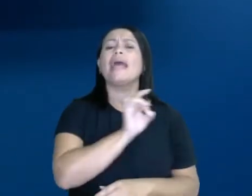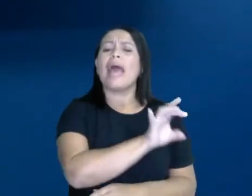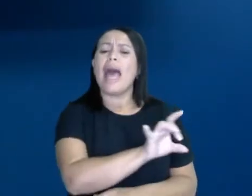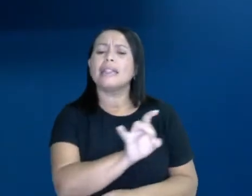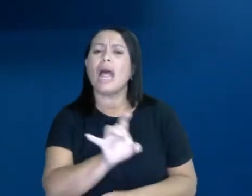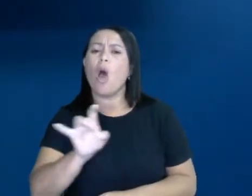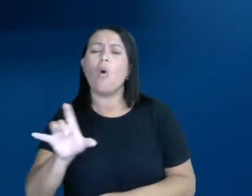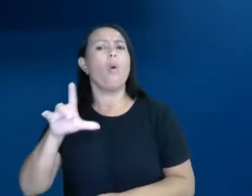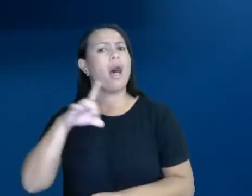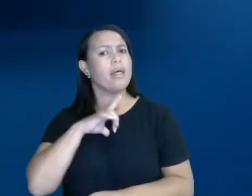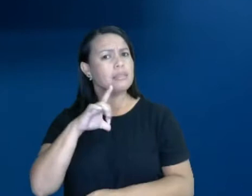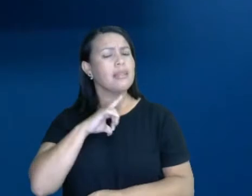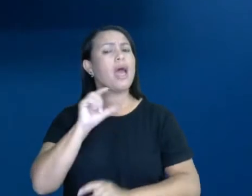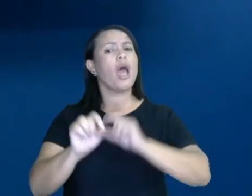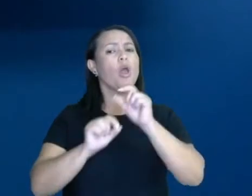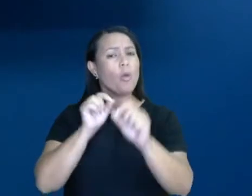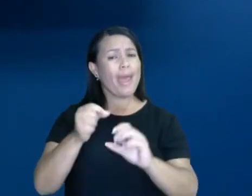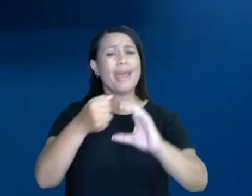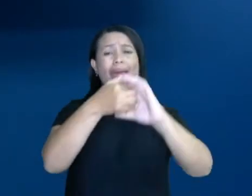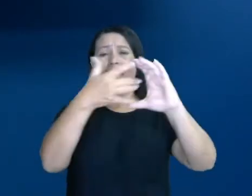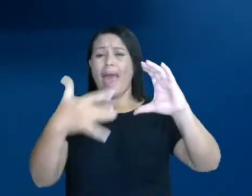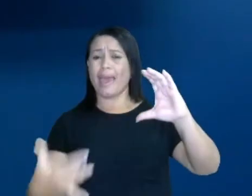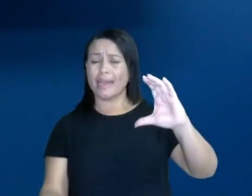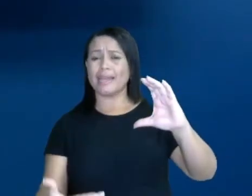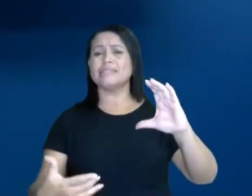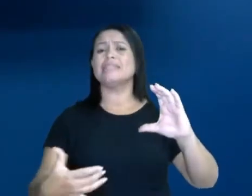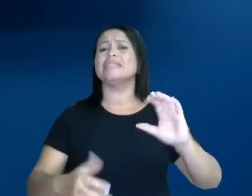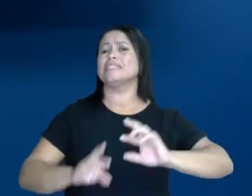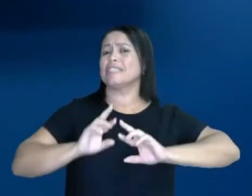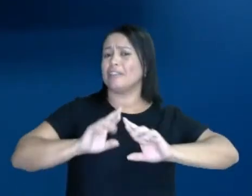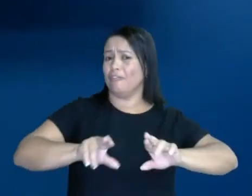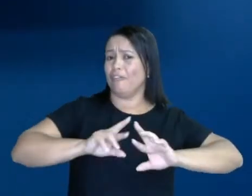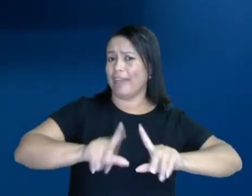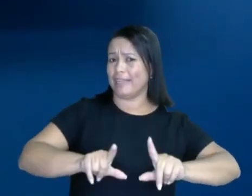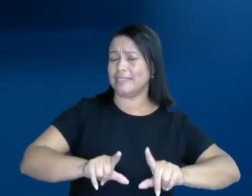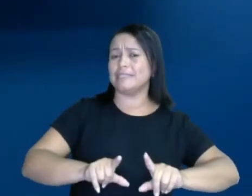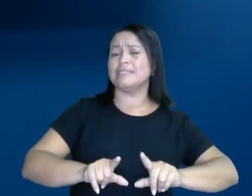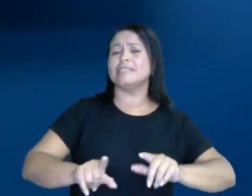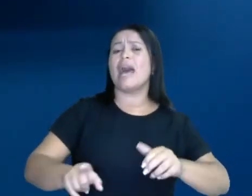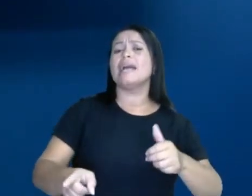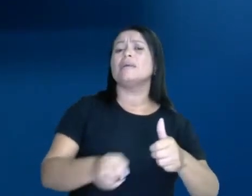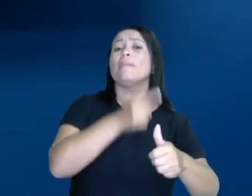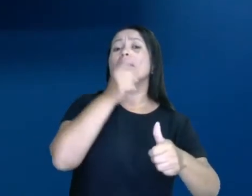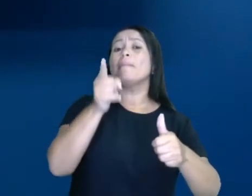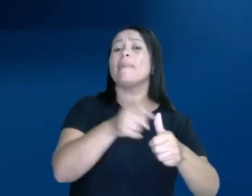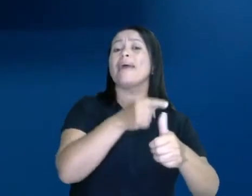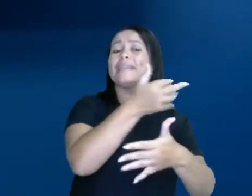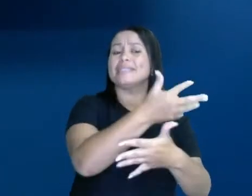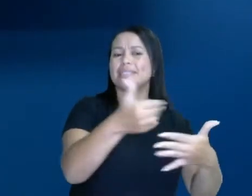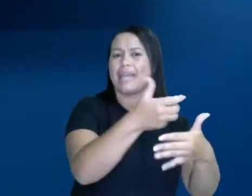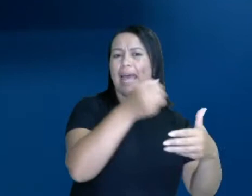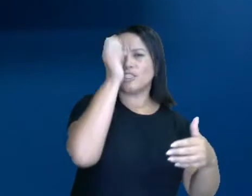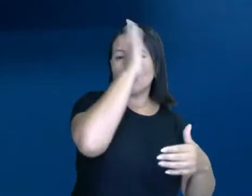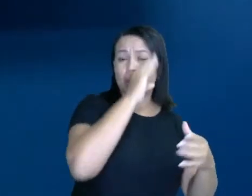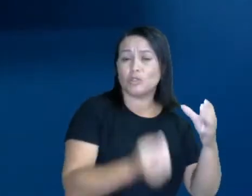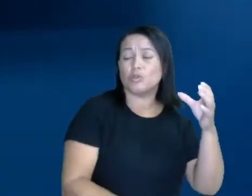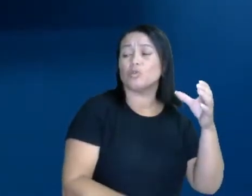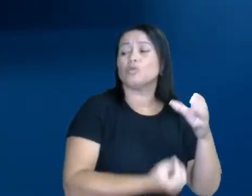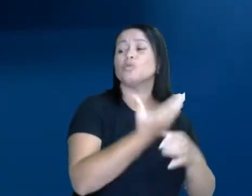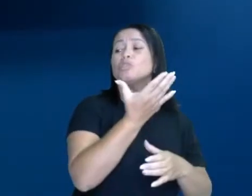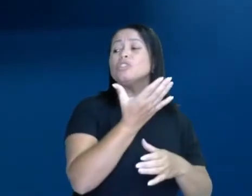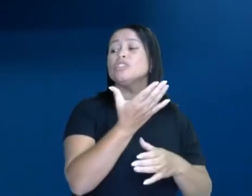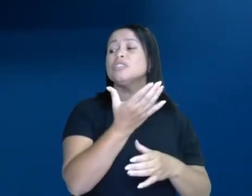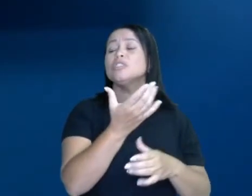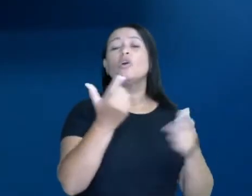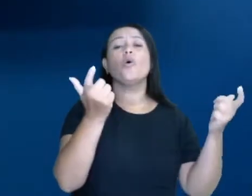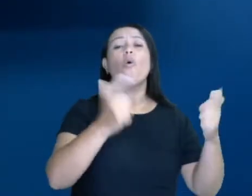uma dessas cidades tem funções e características diferentes. As primeiras cidades do Brasil surgiram aqui, ó,